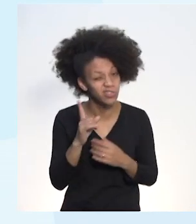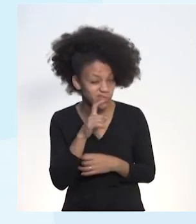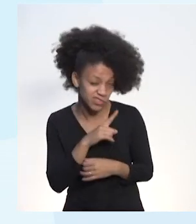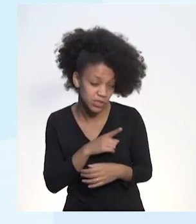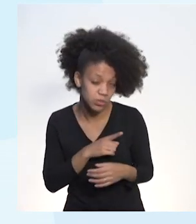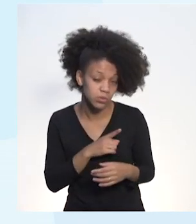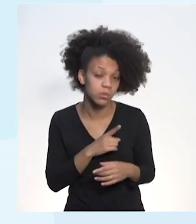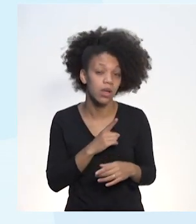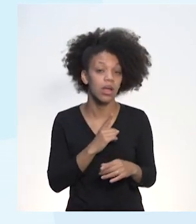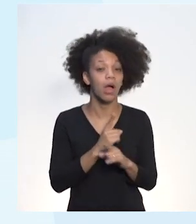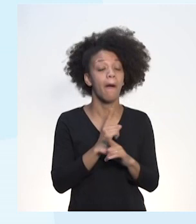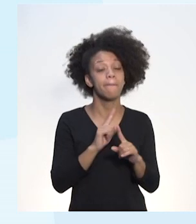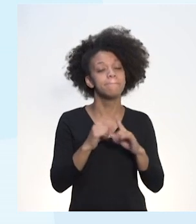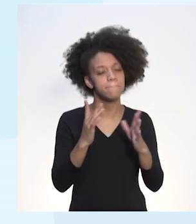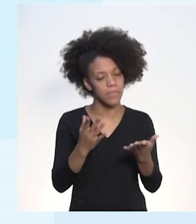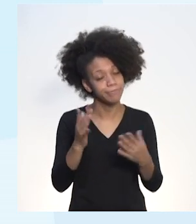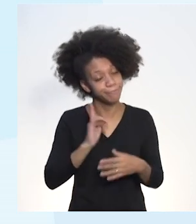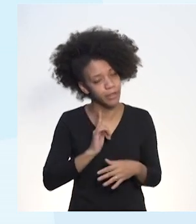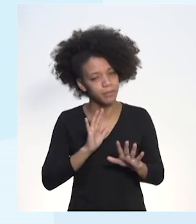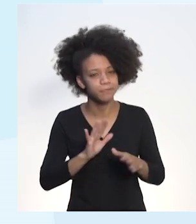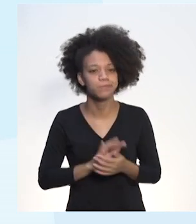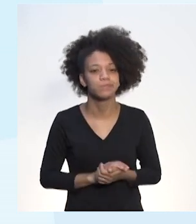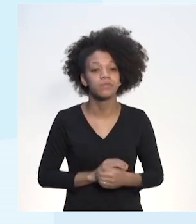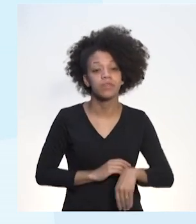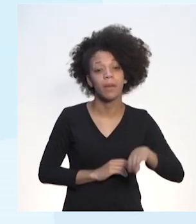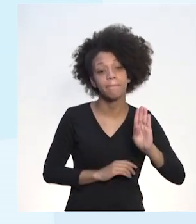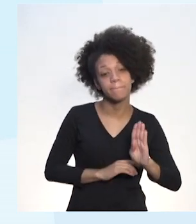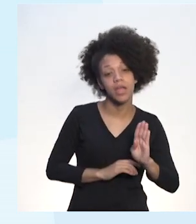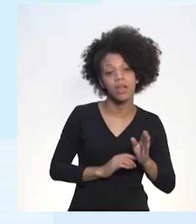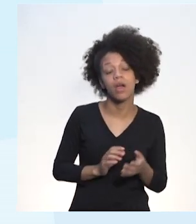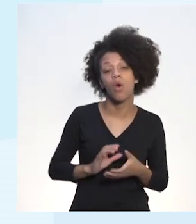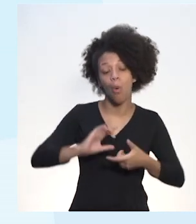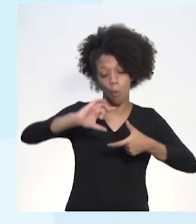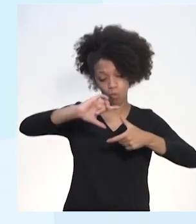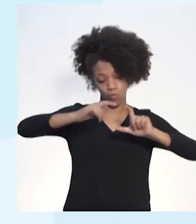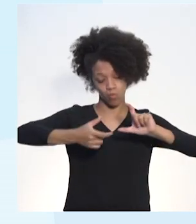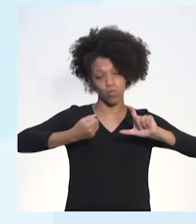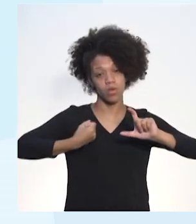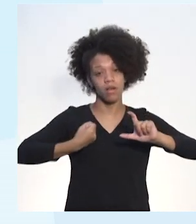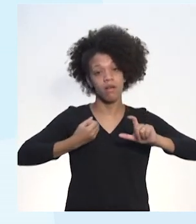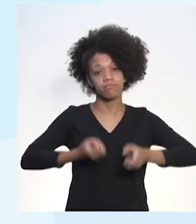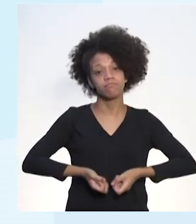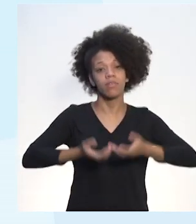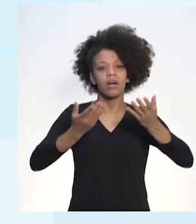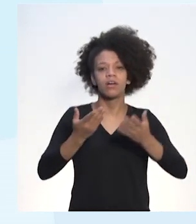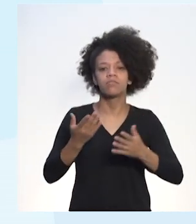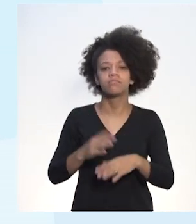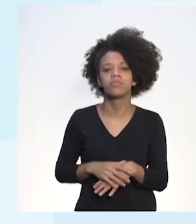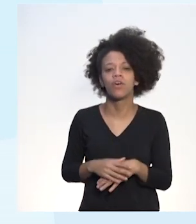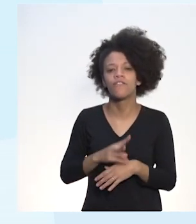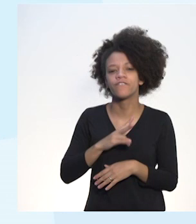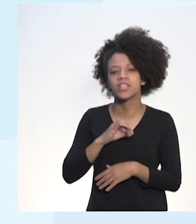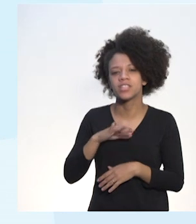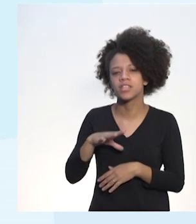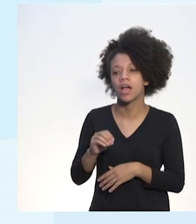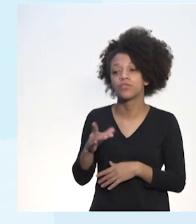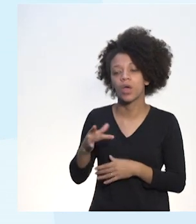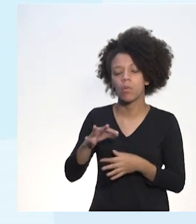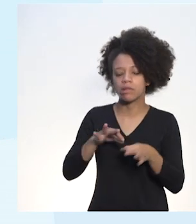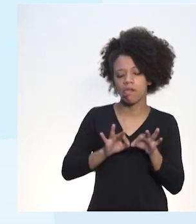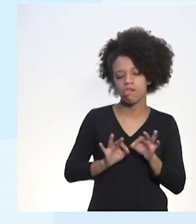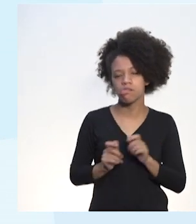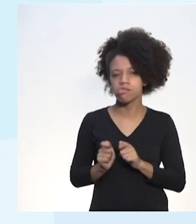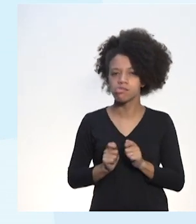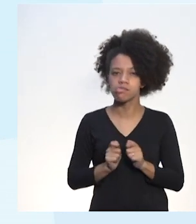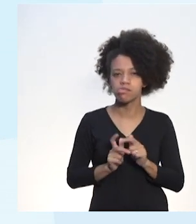mas... O B, lançamento de um dado não viciado. Dado não viciado também é aquele que foi... Não, o viciado é aquele que foi mexido de alguma